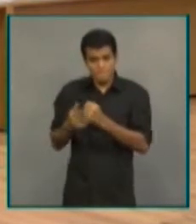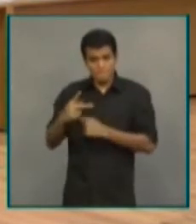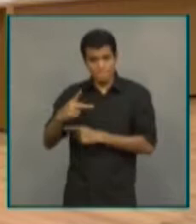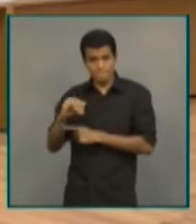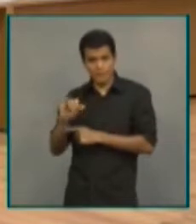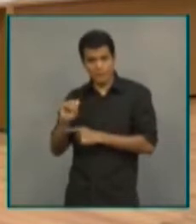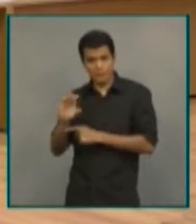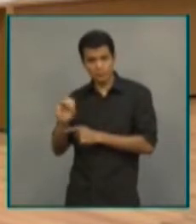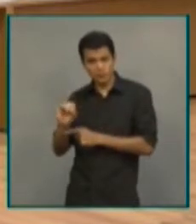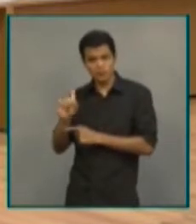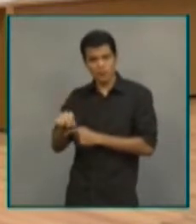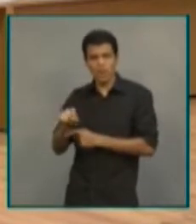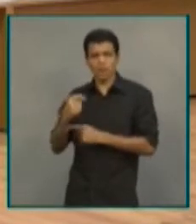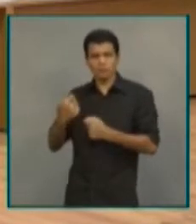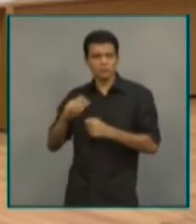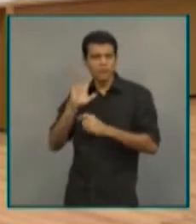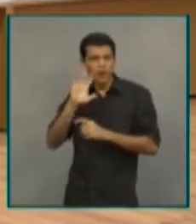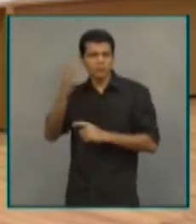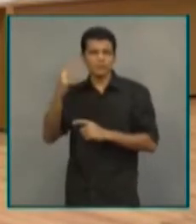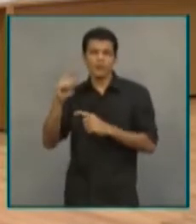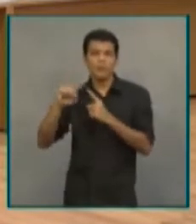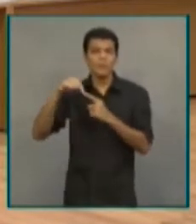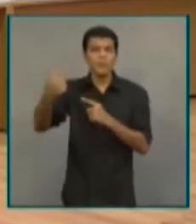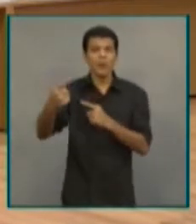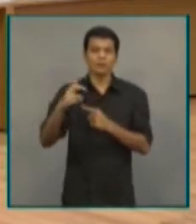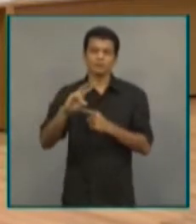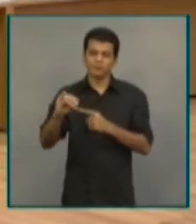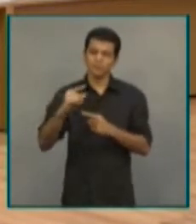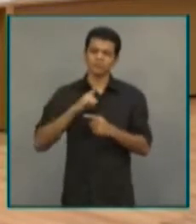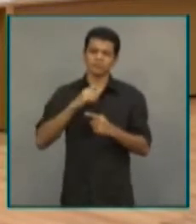conquistados na próxima gestão. Muito obrigado.